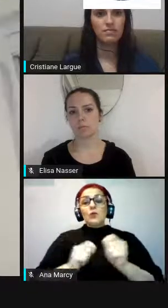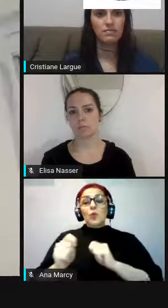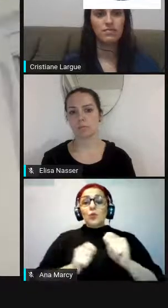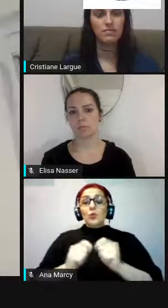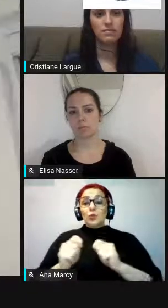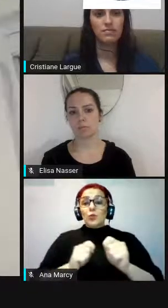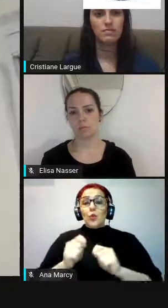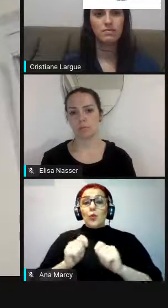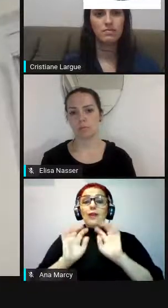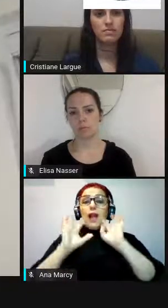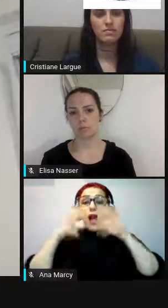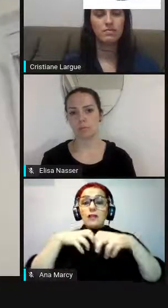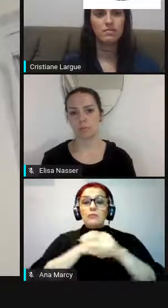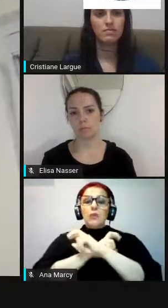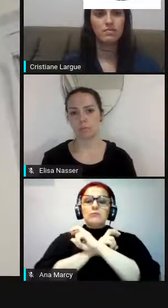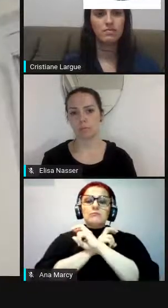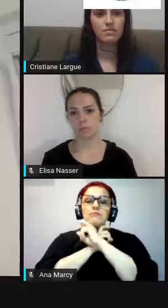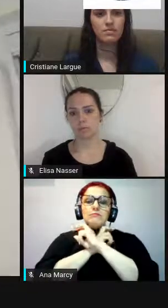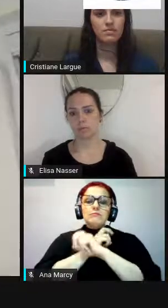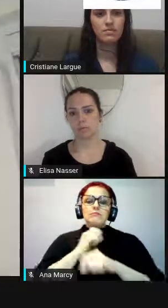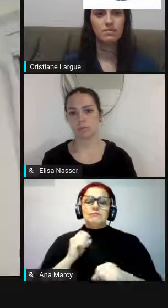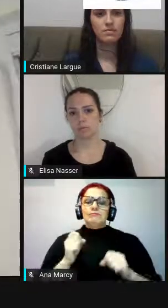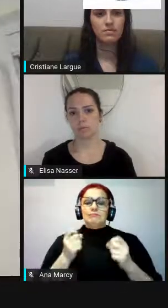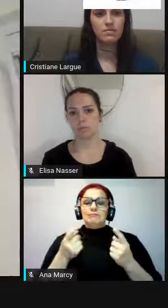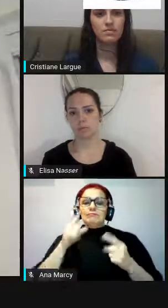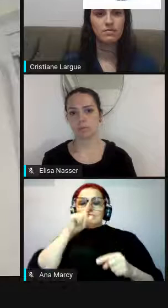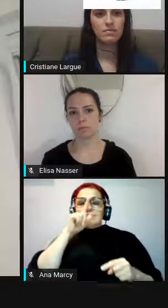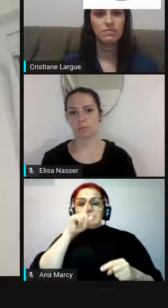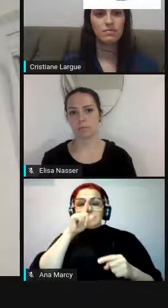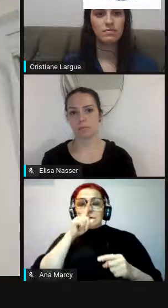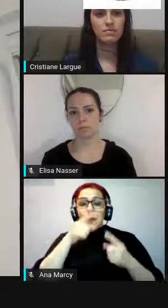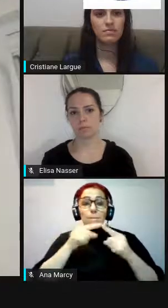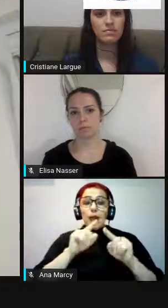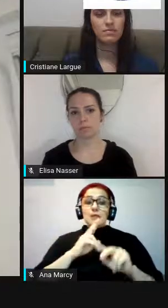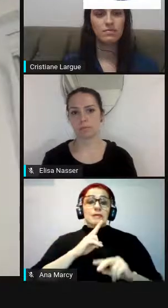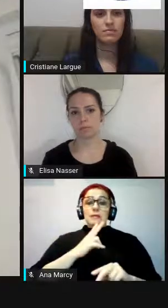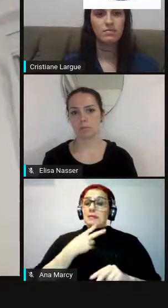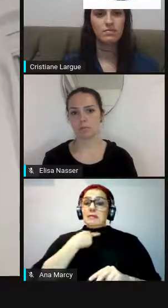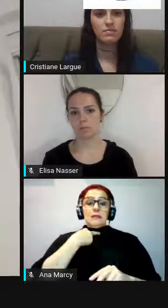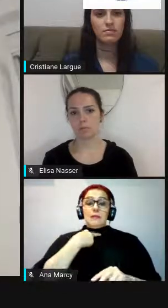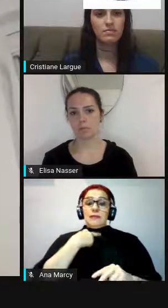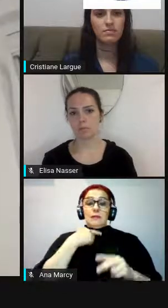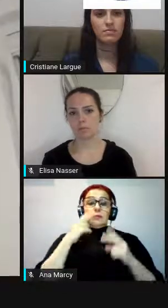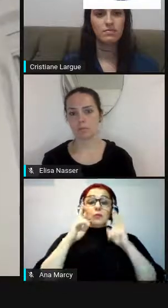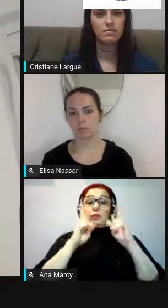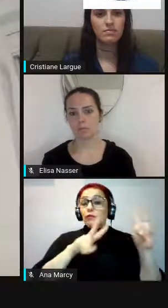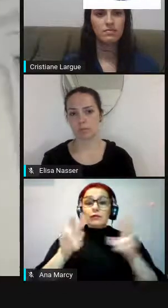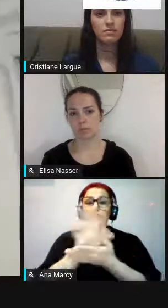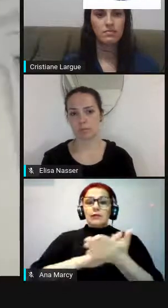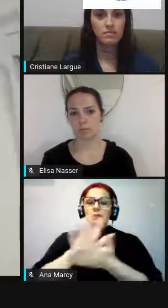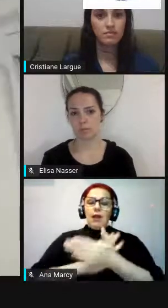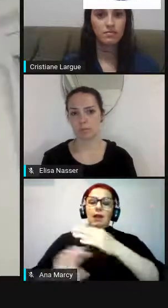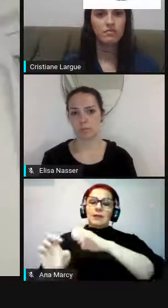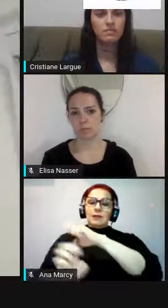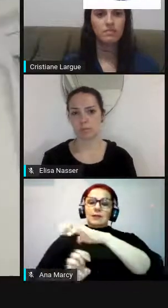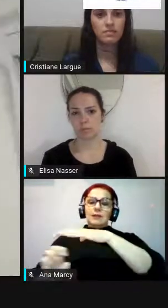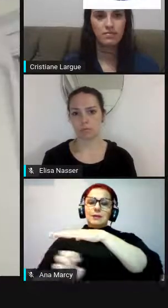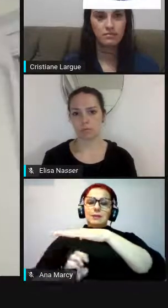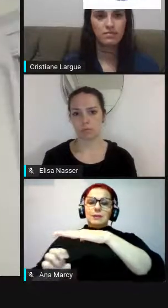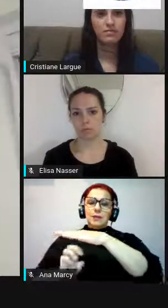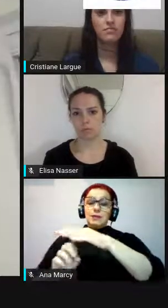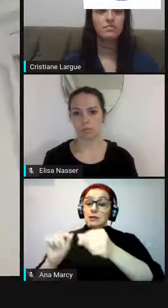Mas para ser bem sincero com você se eu não conheço nenhuma empresa de controle de pragas aqui de Porto Alegre que faça o manejo